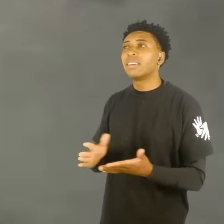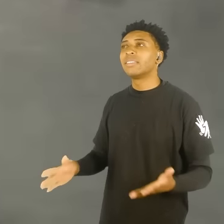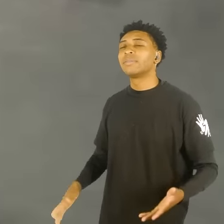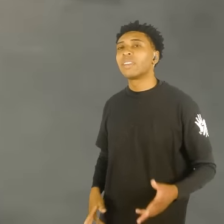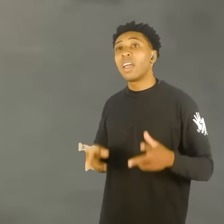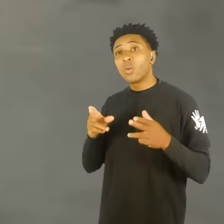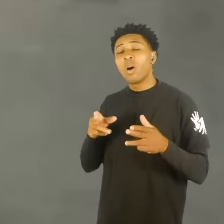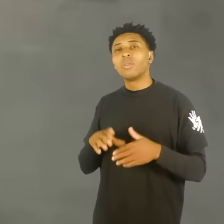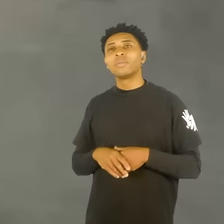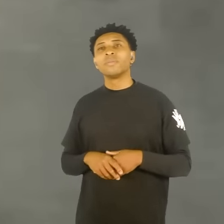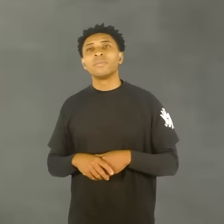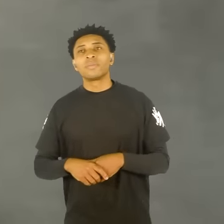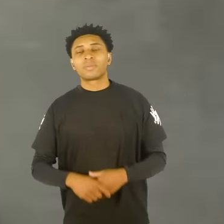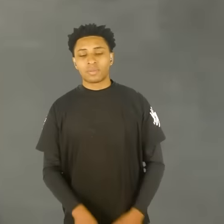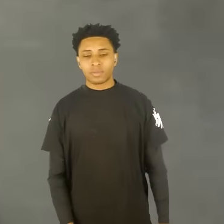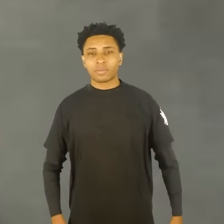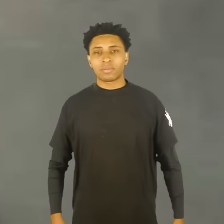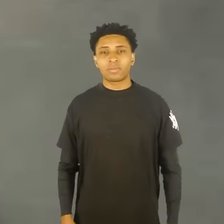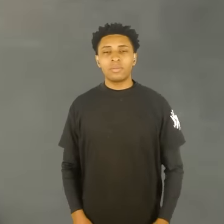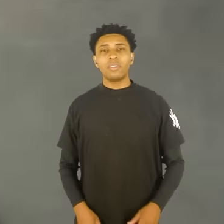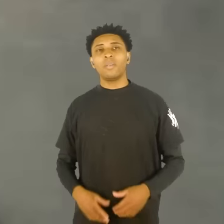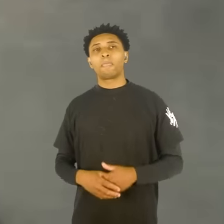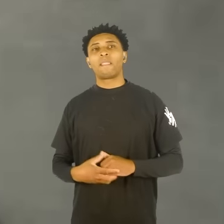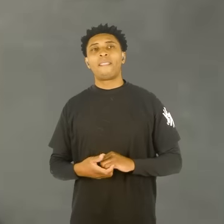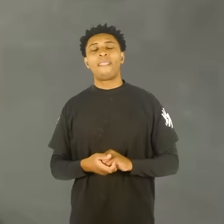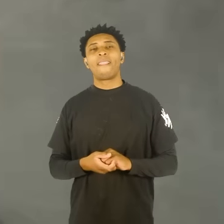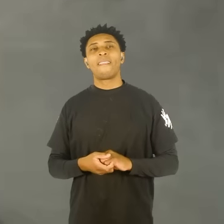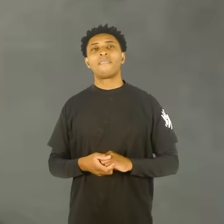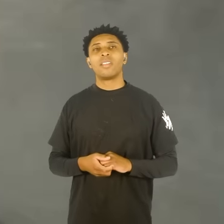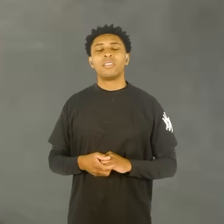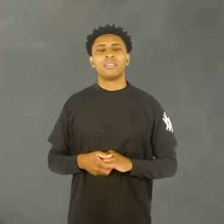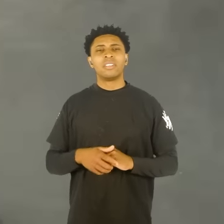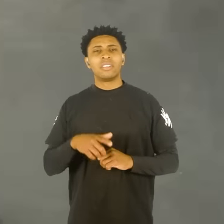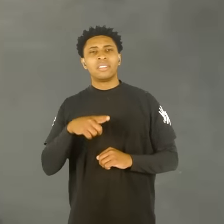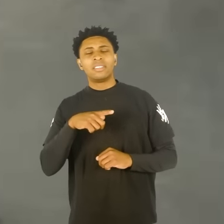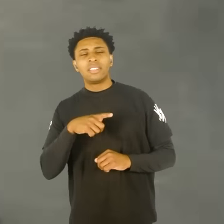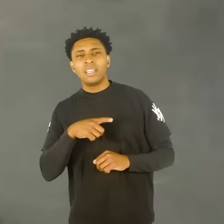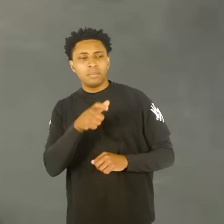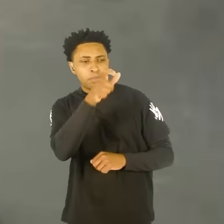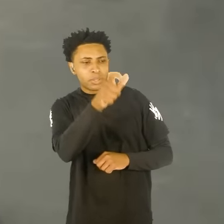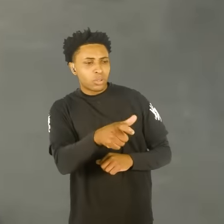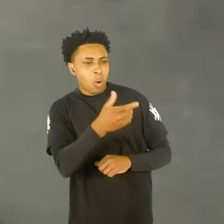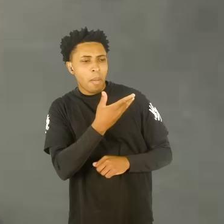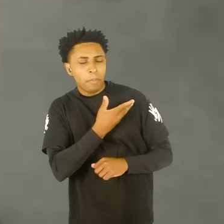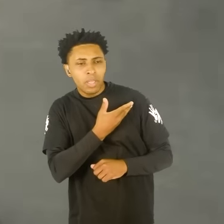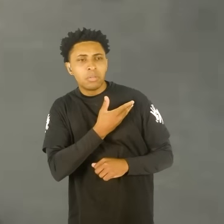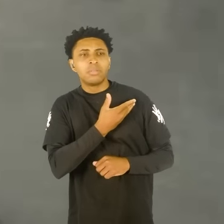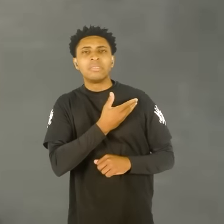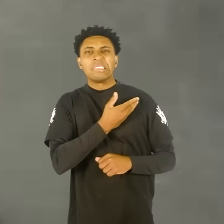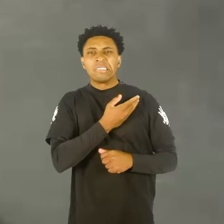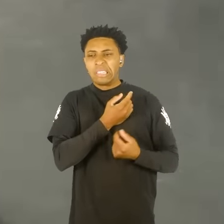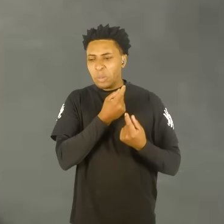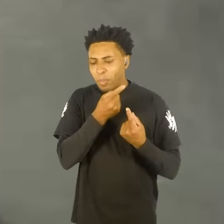igreja, avançar no trabalho, e você implica, você é uma roda presa na vida dele. Persegue. Por quê? Não sei, mas eu não